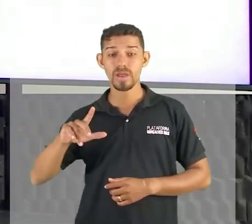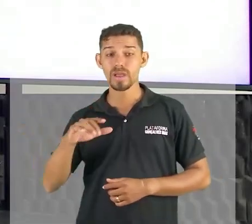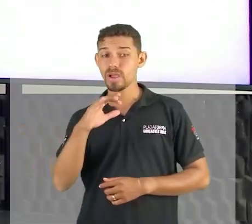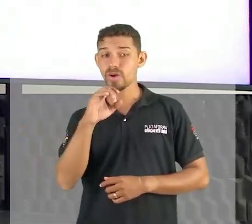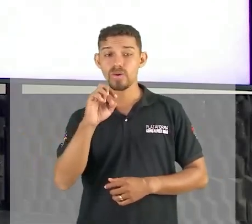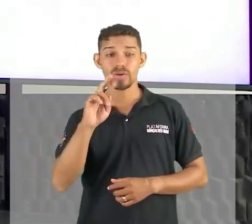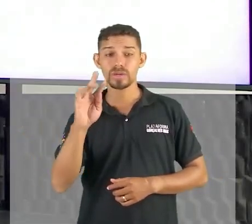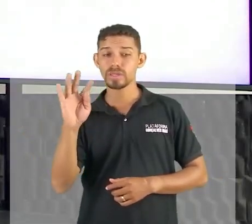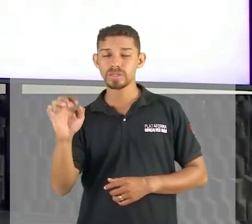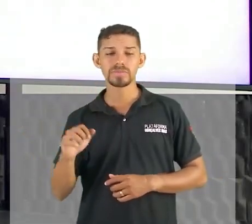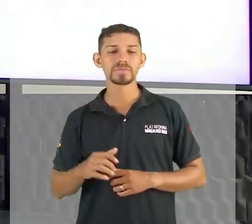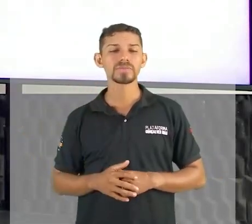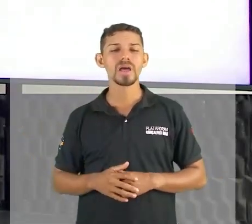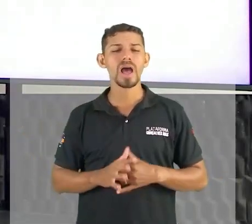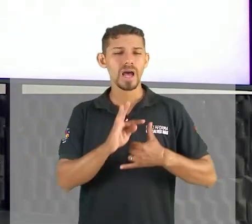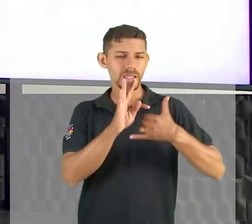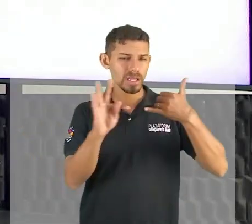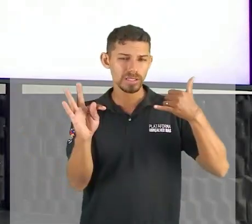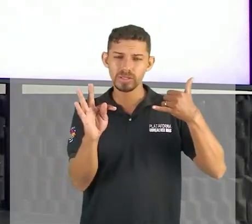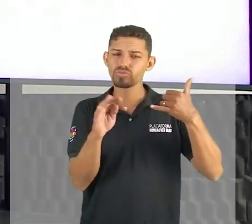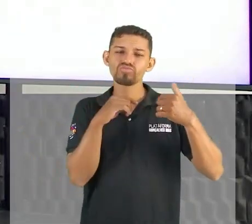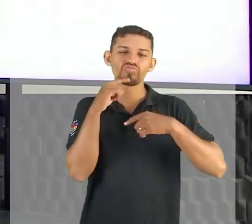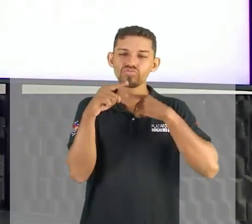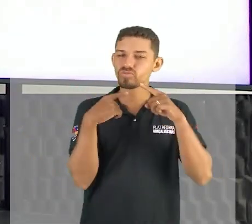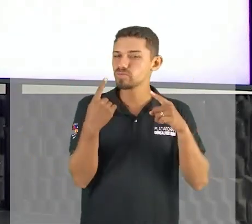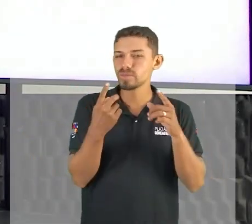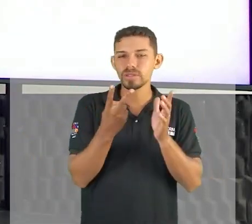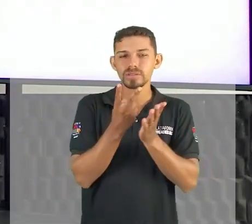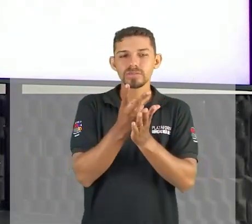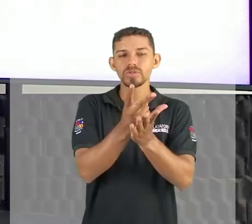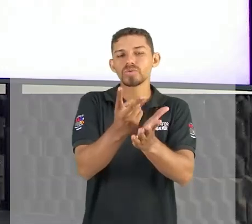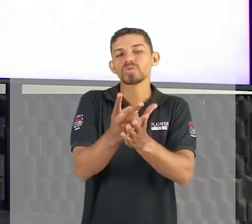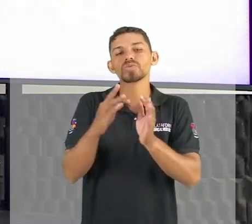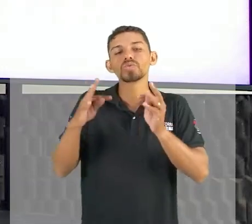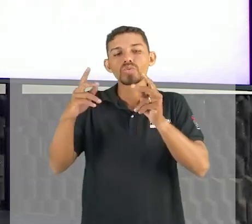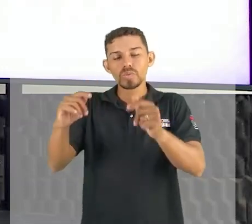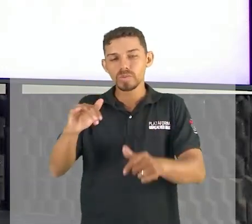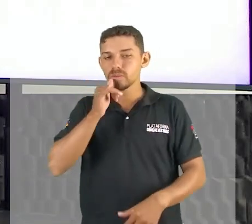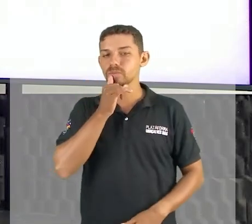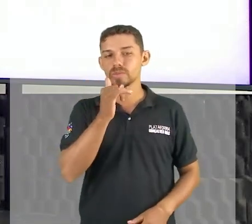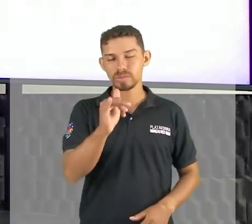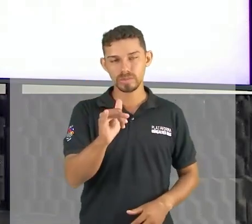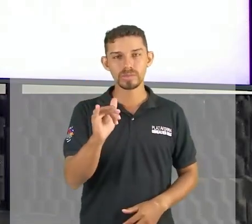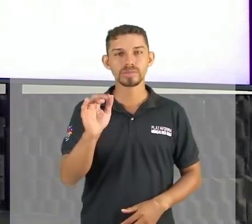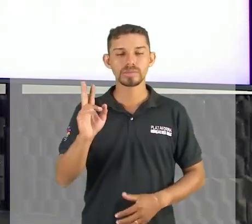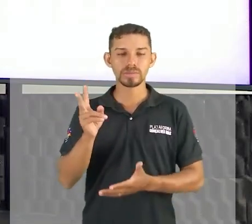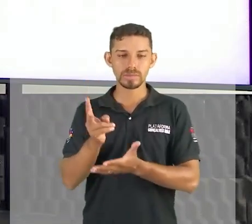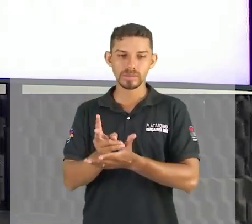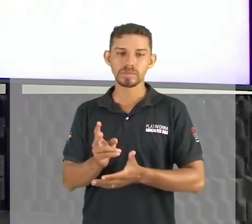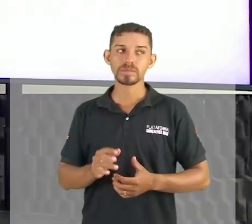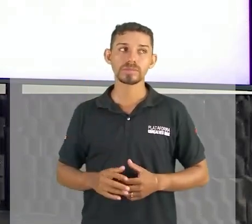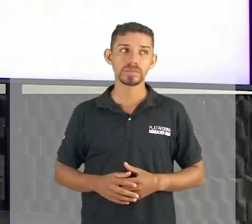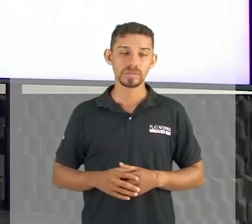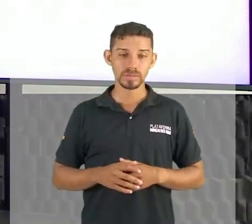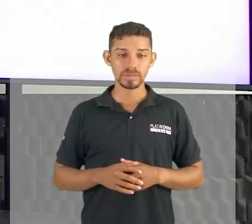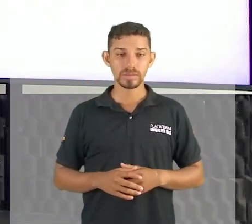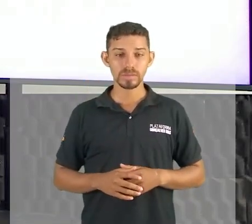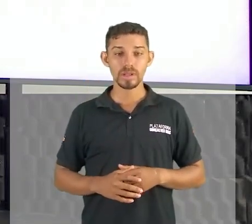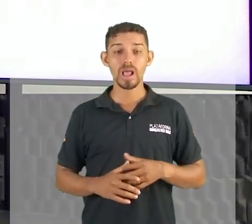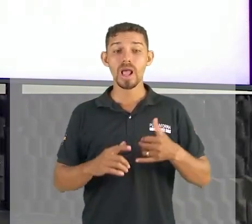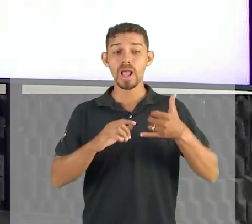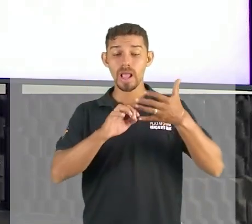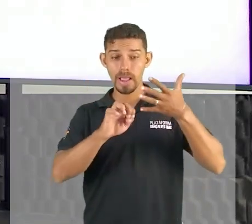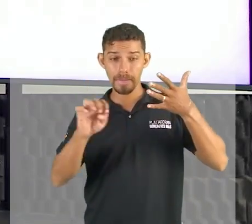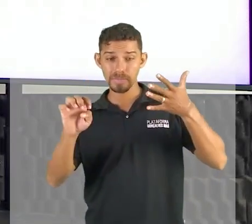elétrica a tensão insuficiente para manter todos os aparelhos eletrodomésticos em funcionamento A corrente